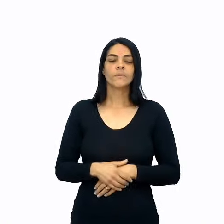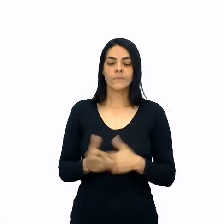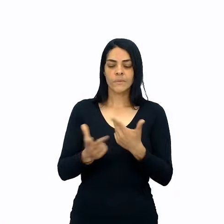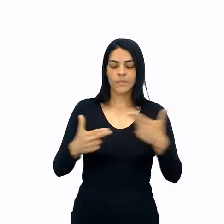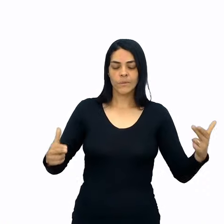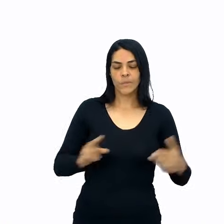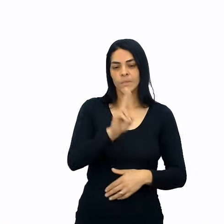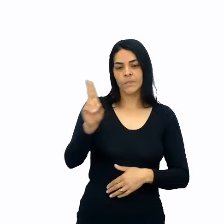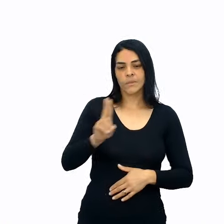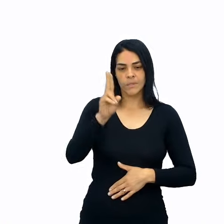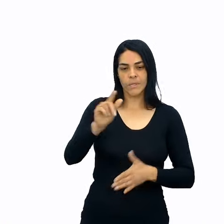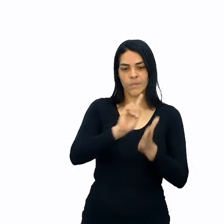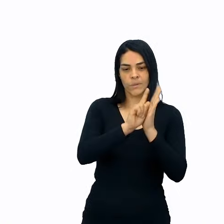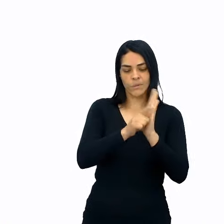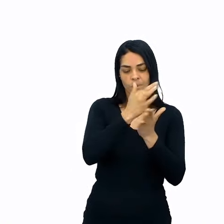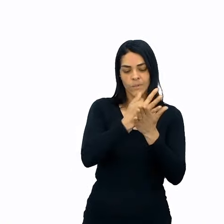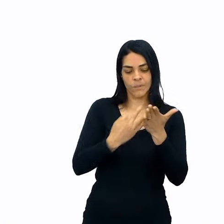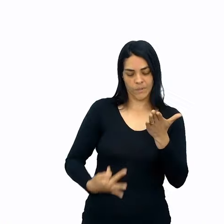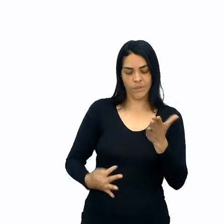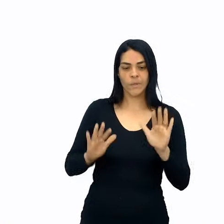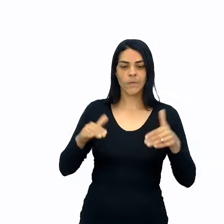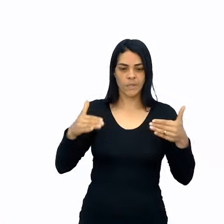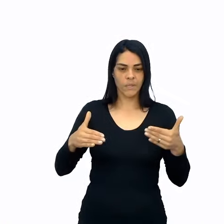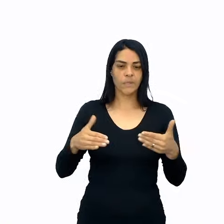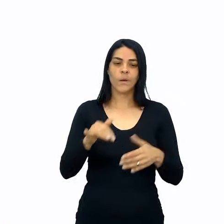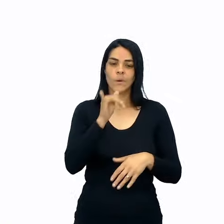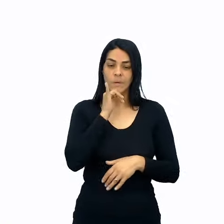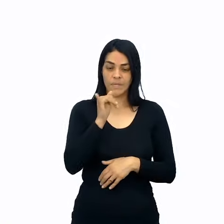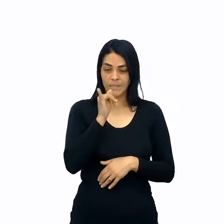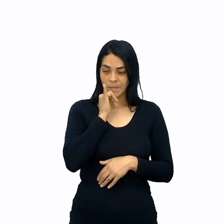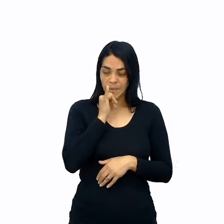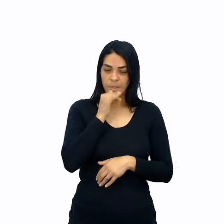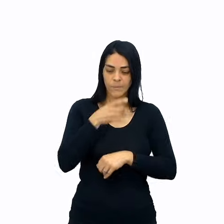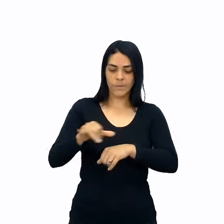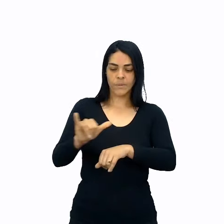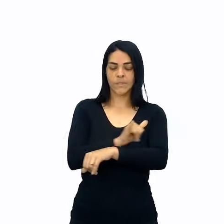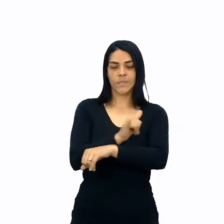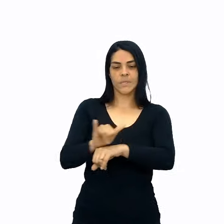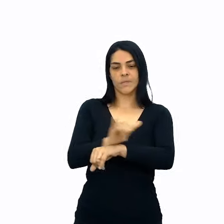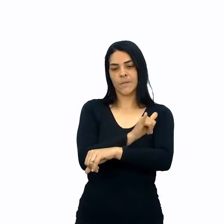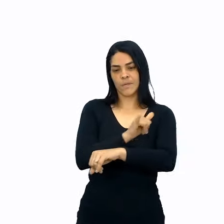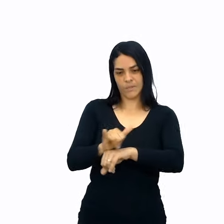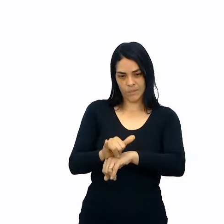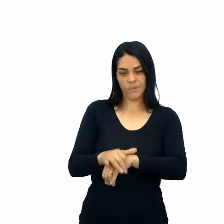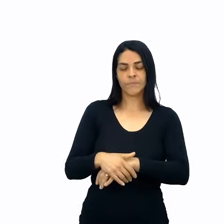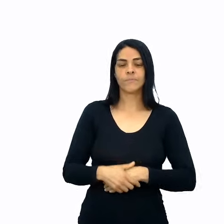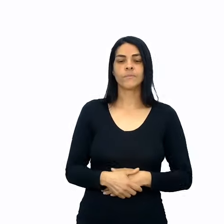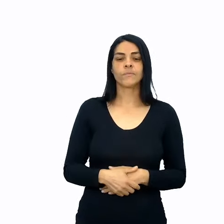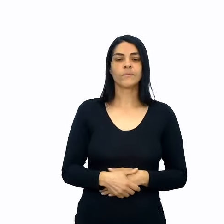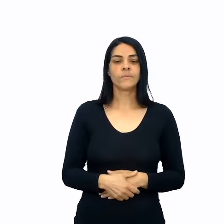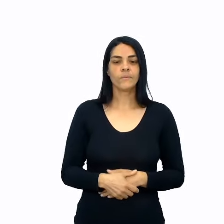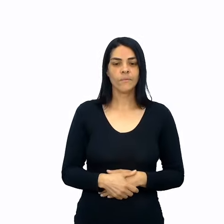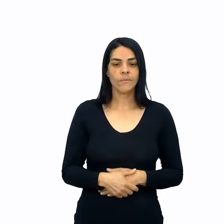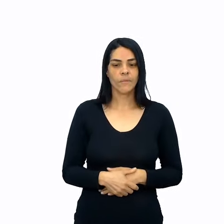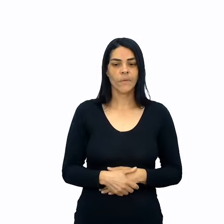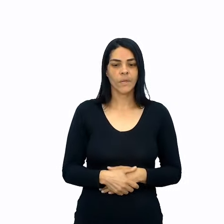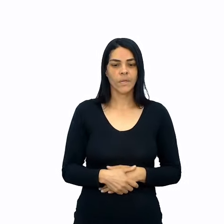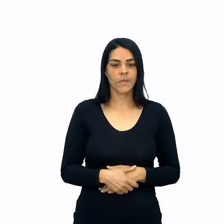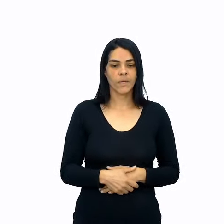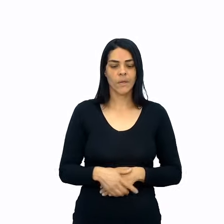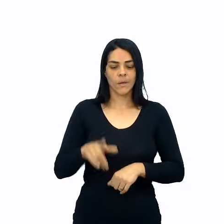produções textuais. Então, esse modelo didático é uma espécie de engenharia didática provisória